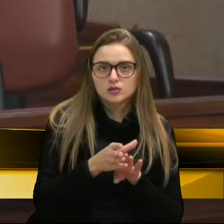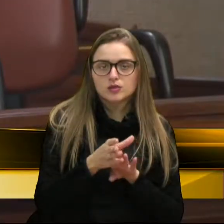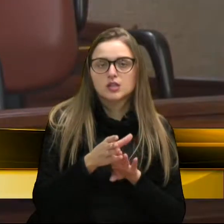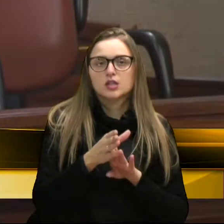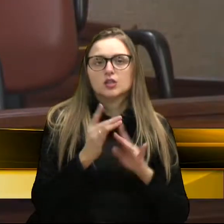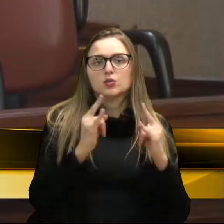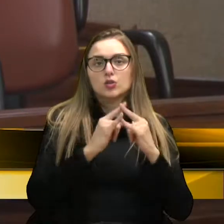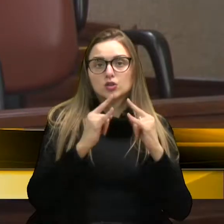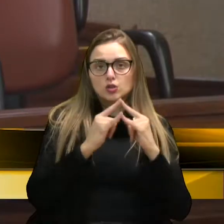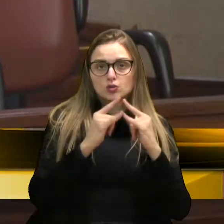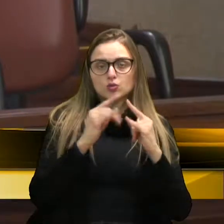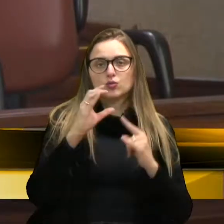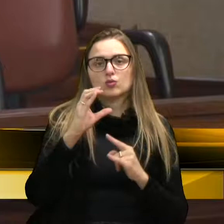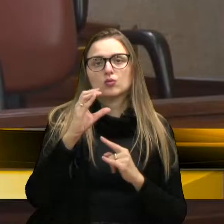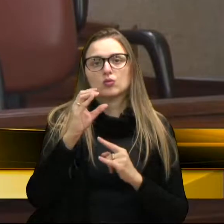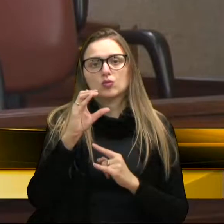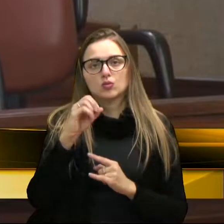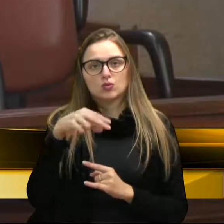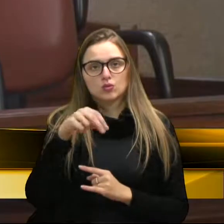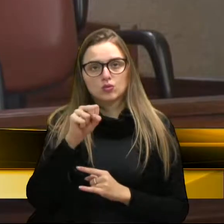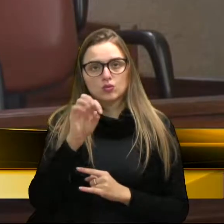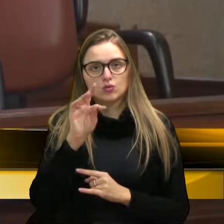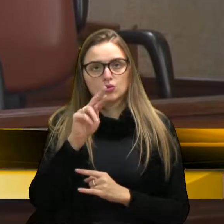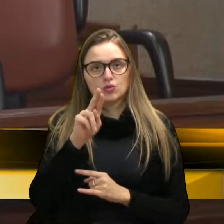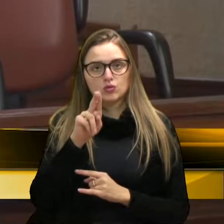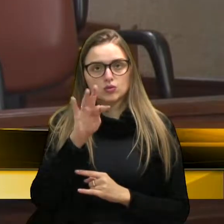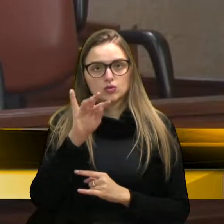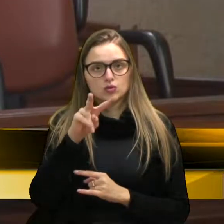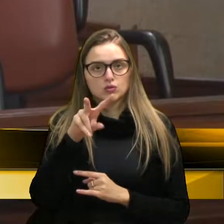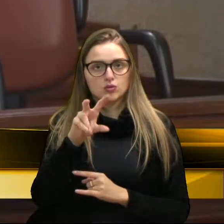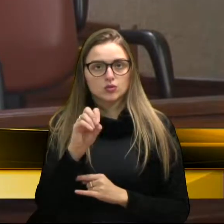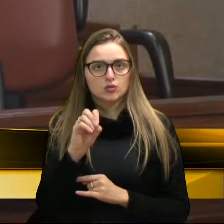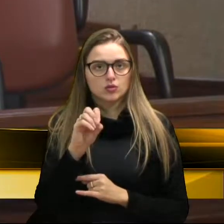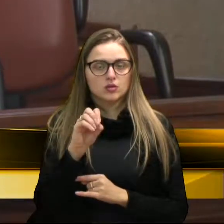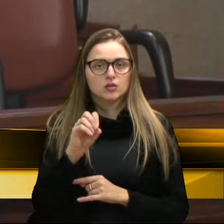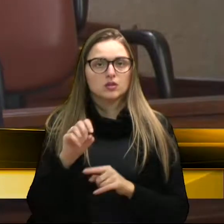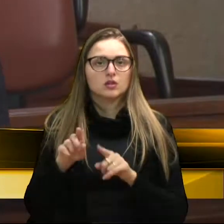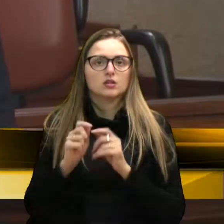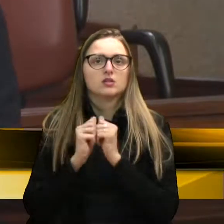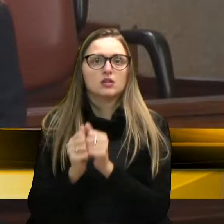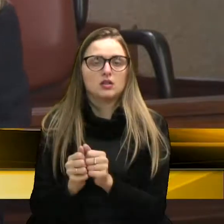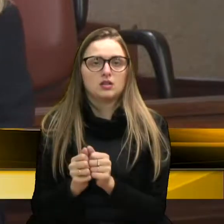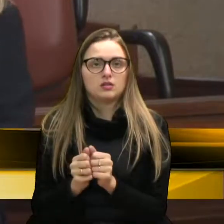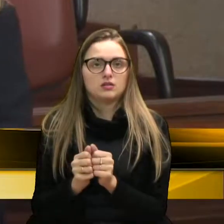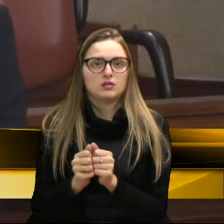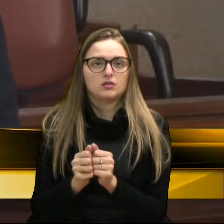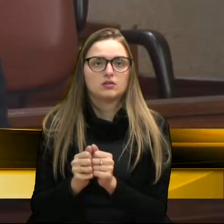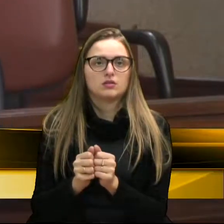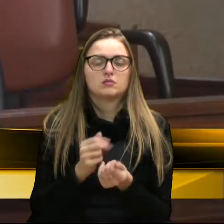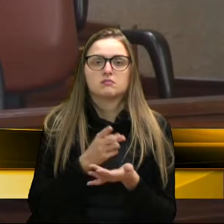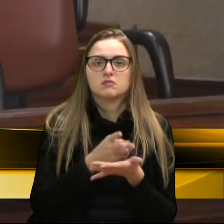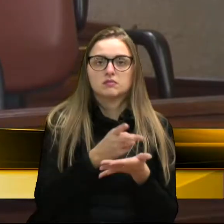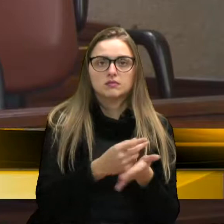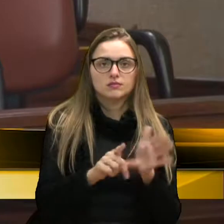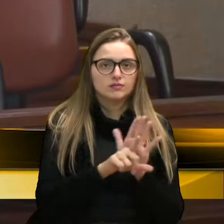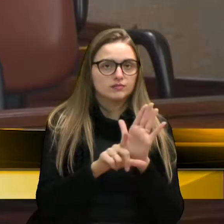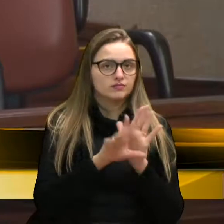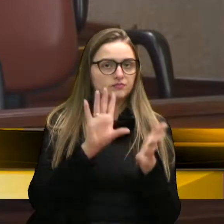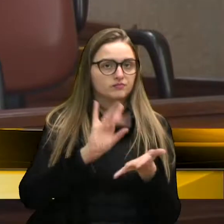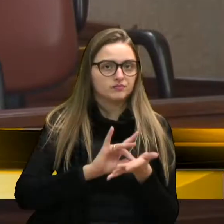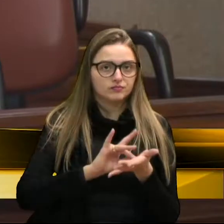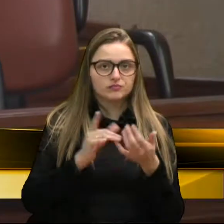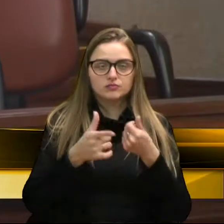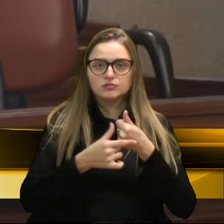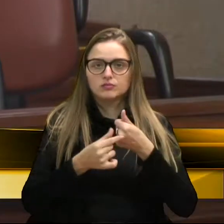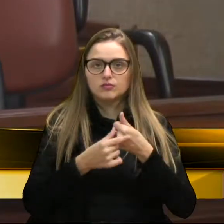Consultivo. Fecha aspas. O mérito da matéria é inegável. Todavia, a Lei Orgânica Municipal, em seus